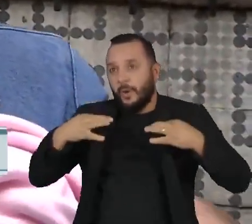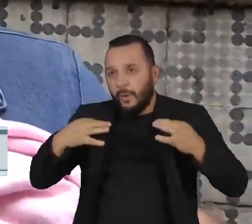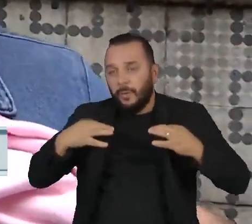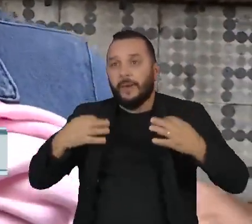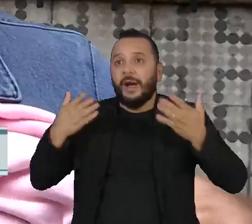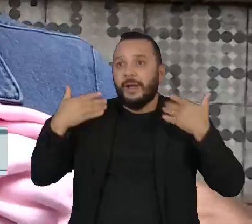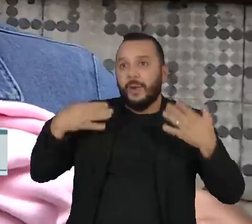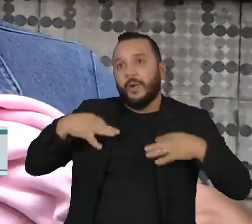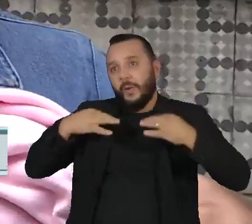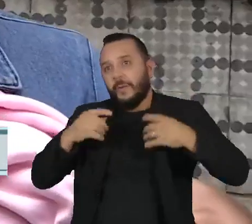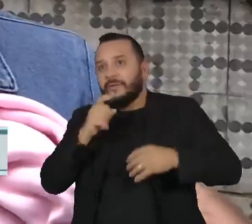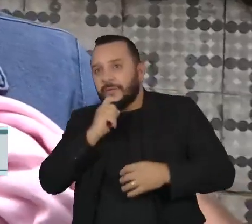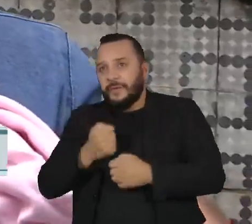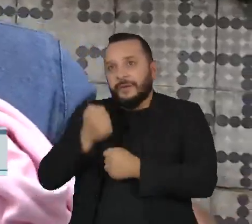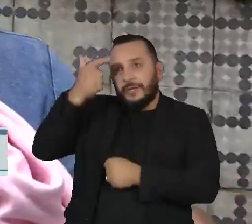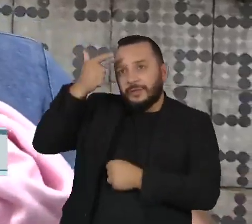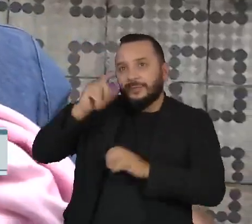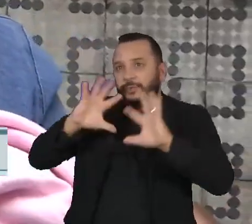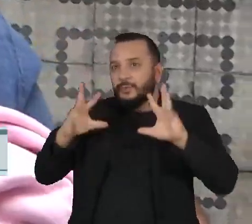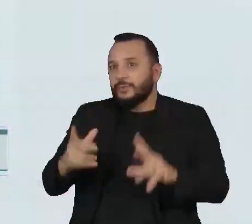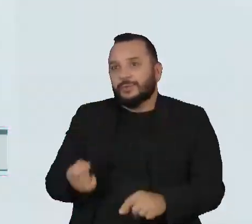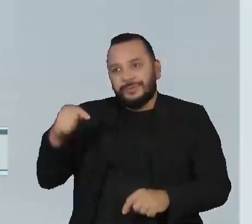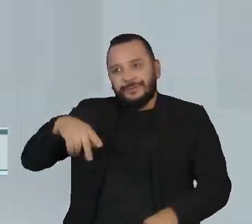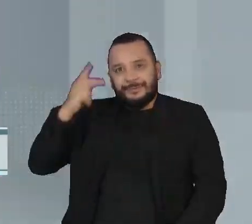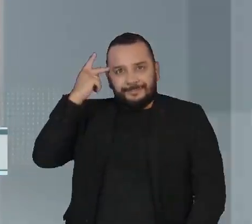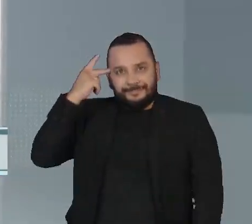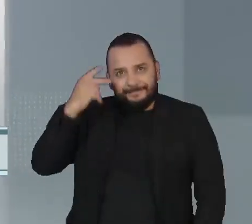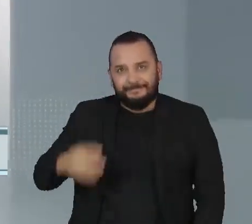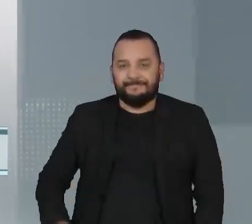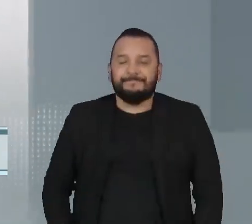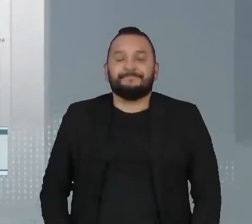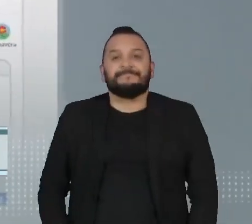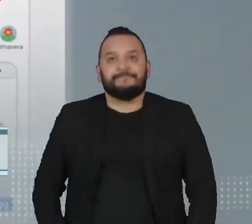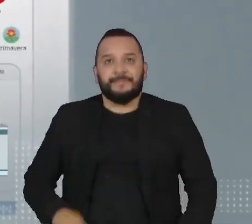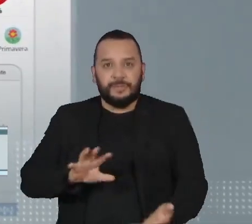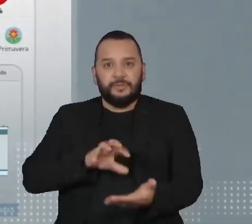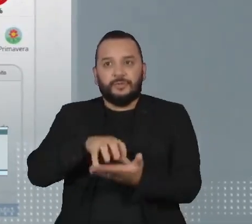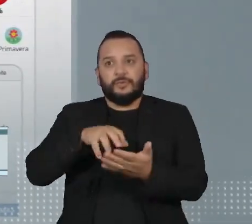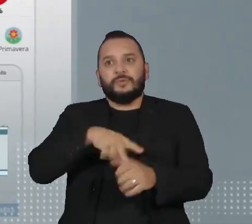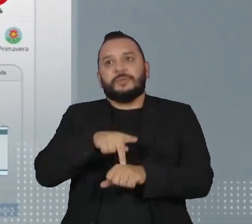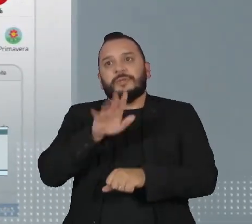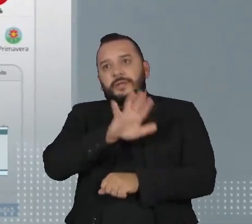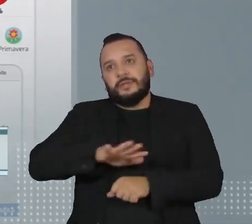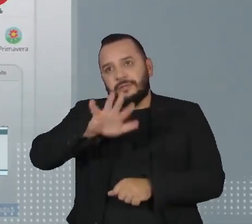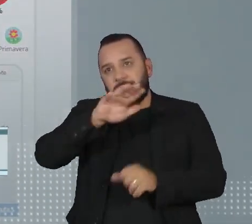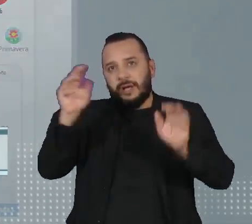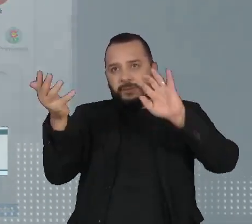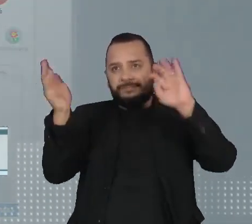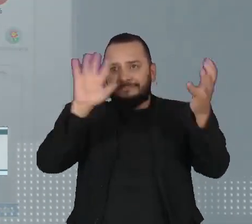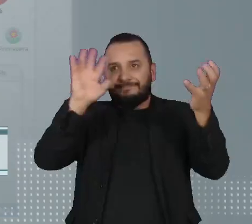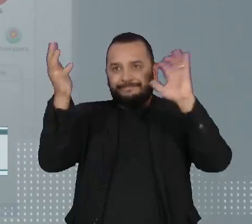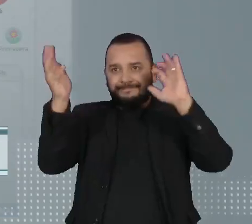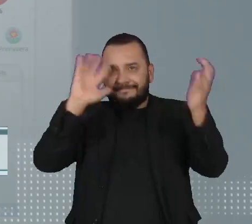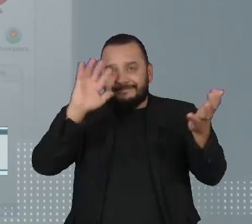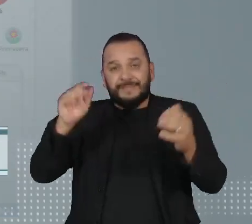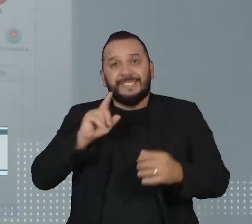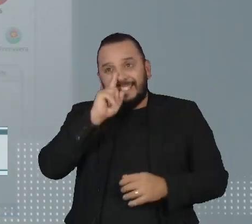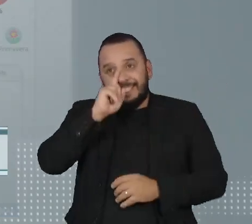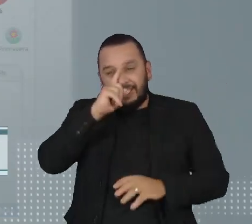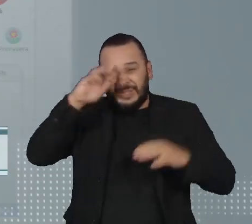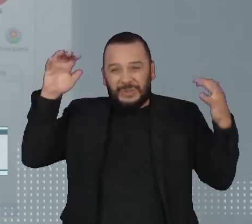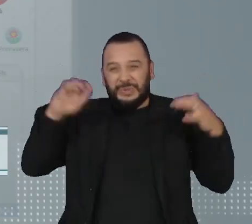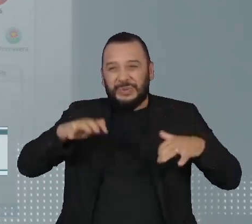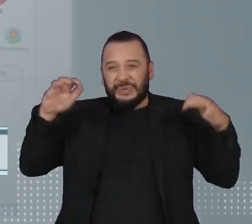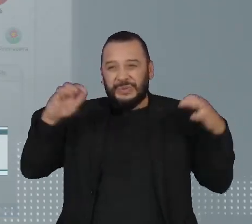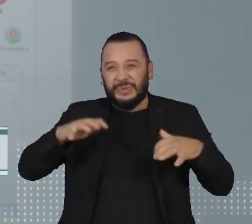de calor, de frio, guarda-chuva, com tudo. Segundo o Instituto Nacional de Meteorologia, há risco de chuvas